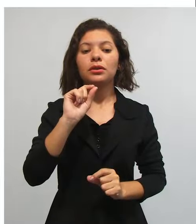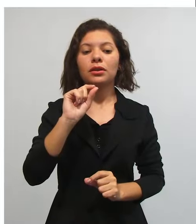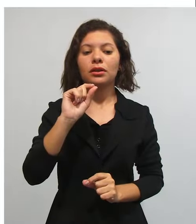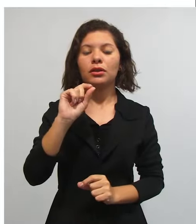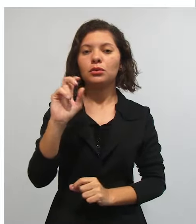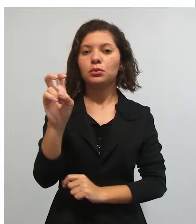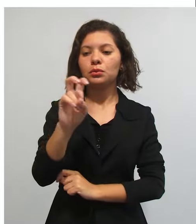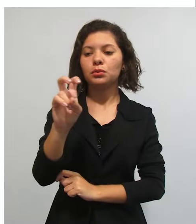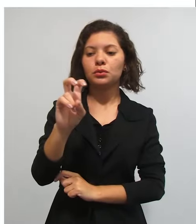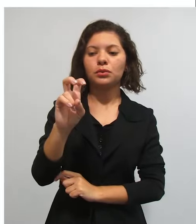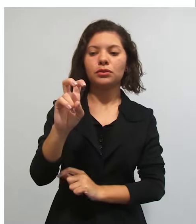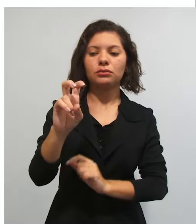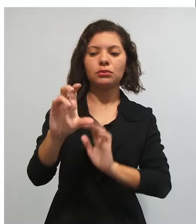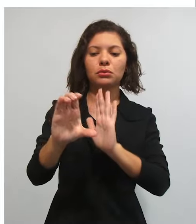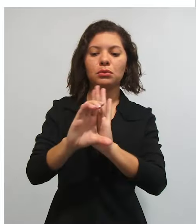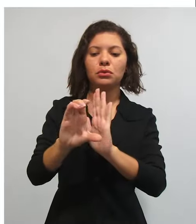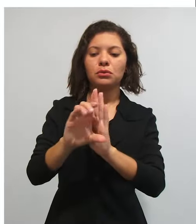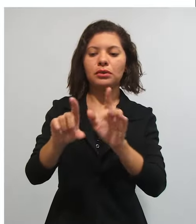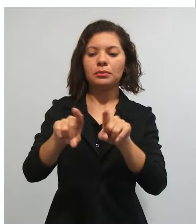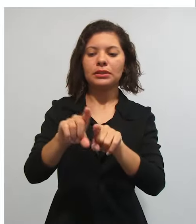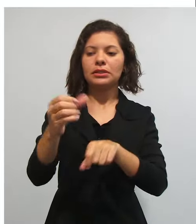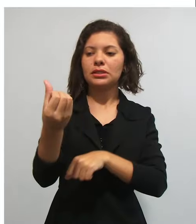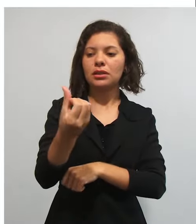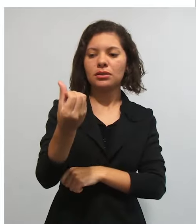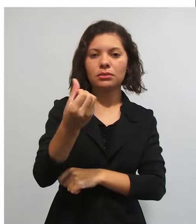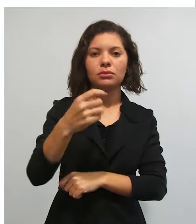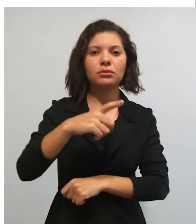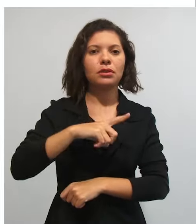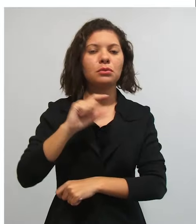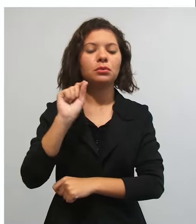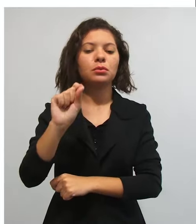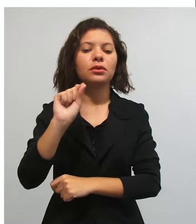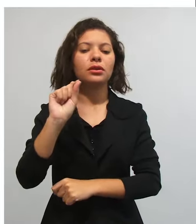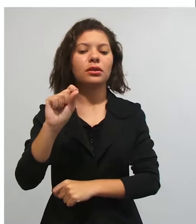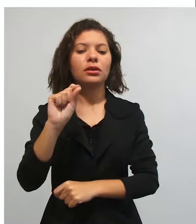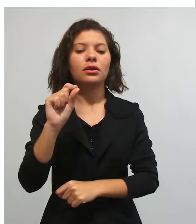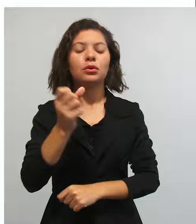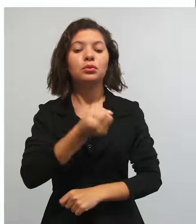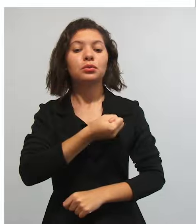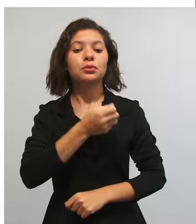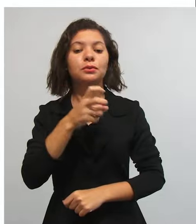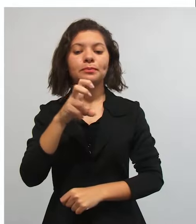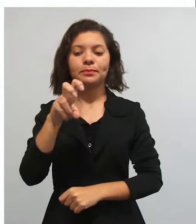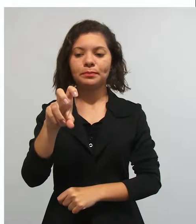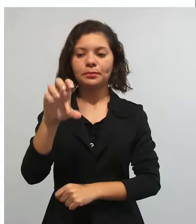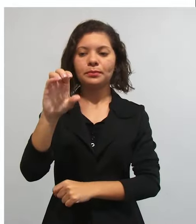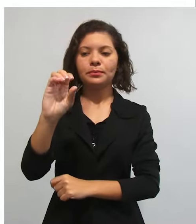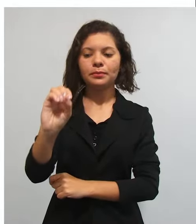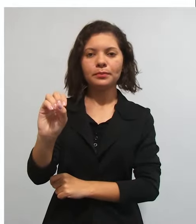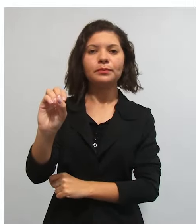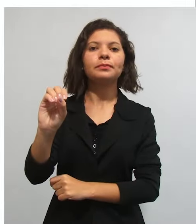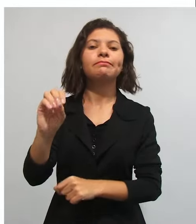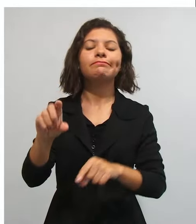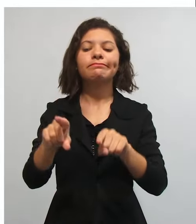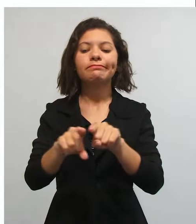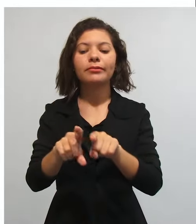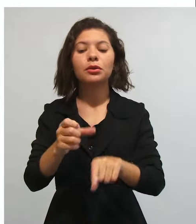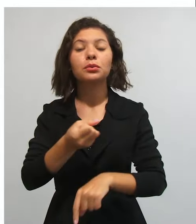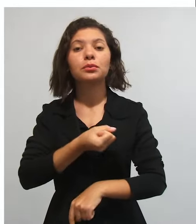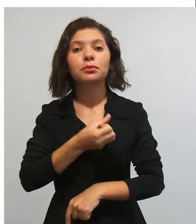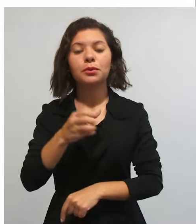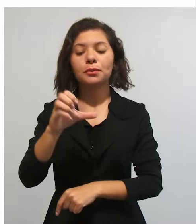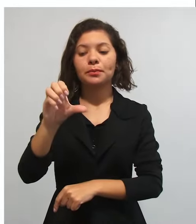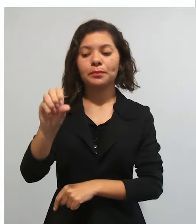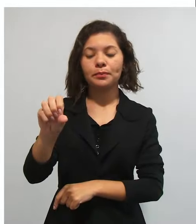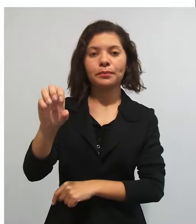6º dígito da codificação, nós temos o quê? Os números 50 e 90.